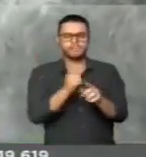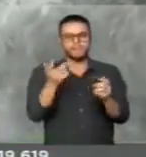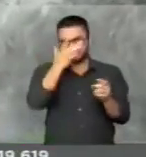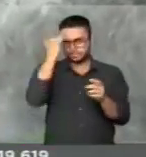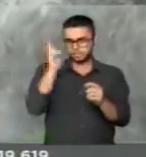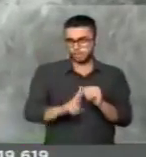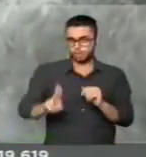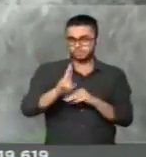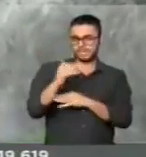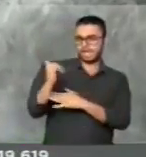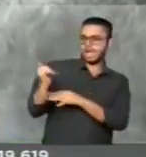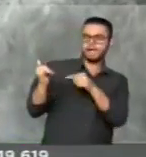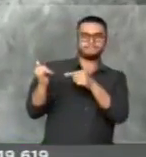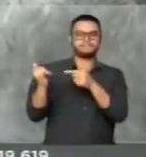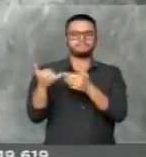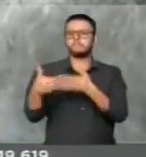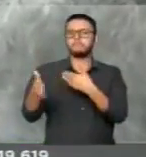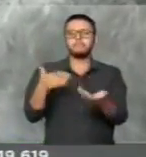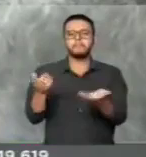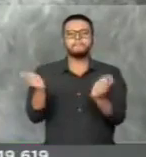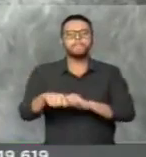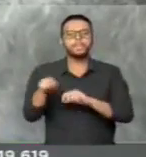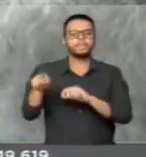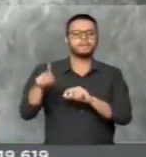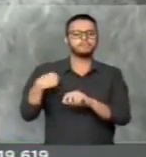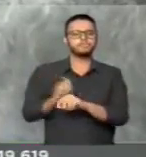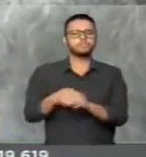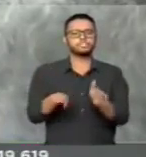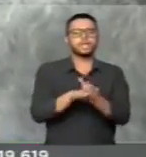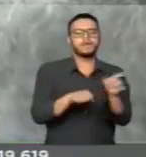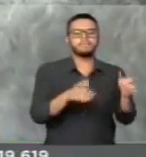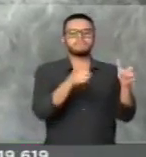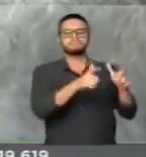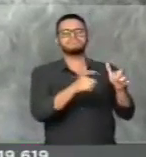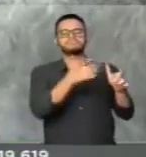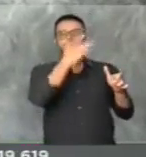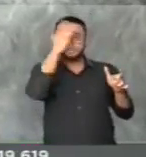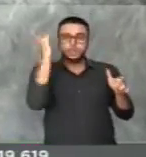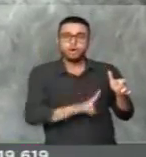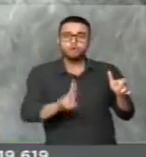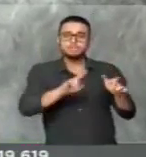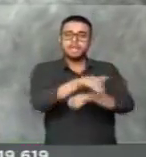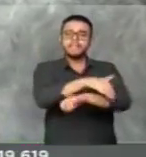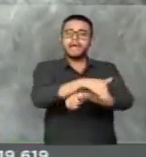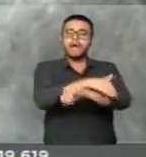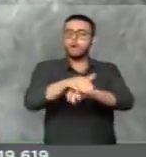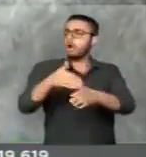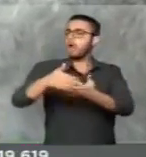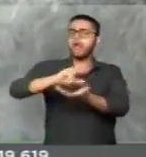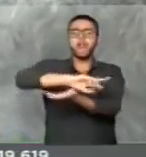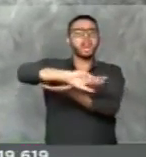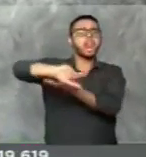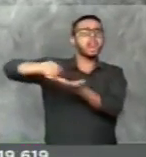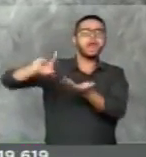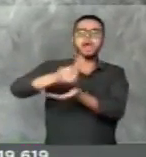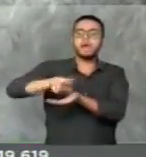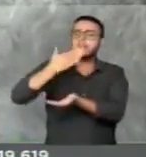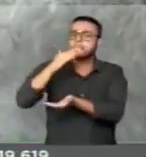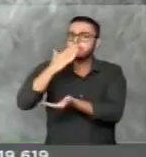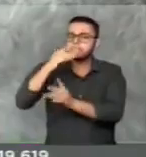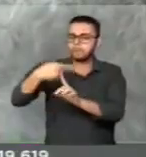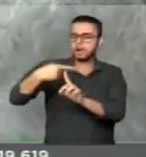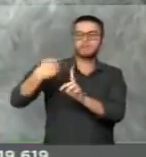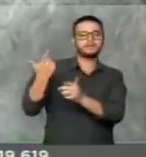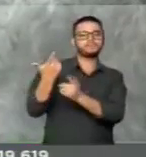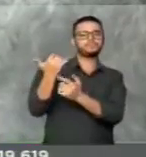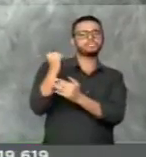fogo, independente do poder de fogo, chegaremos ao extremo de ver cidadãos portando na rua os mais diversos tipos de armamento. Vivemos em uma